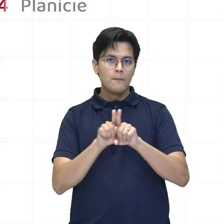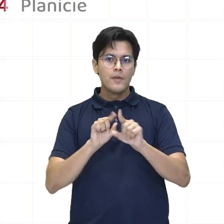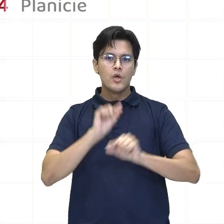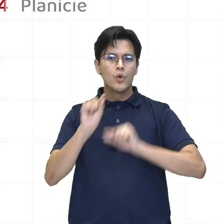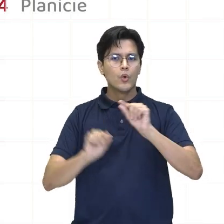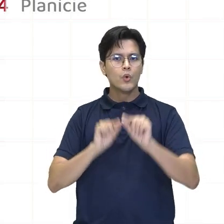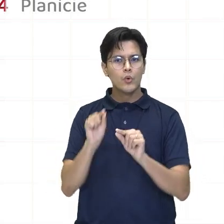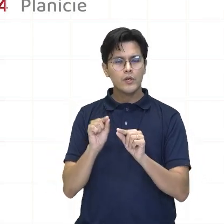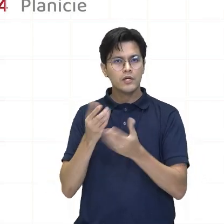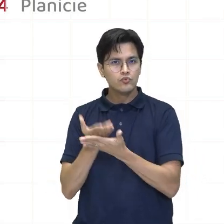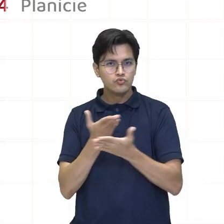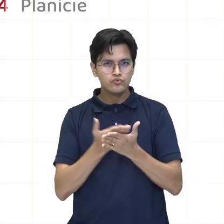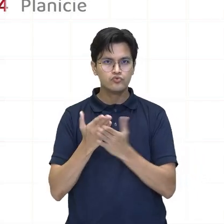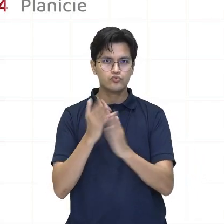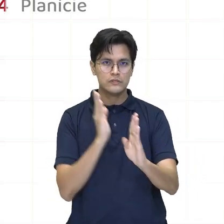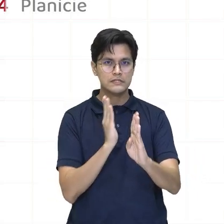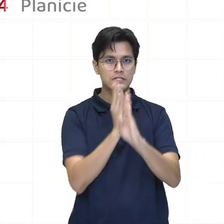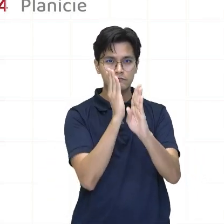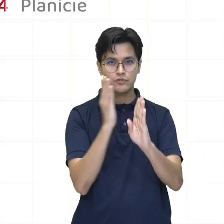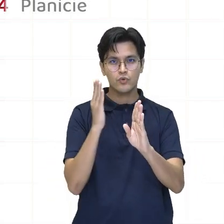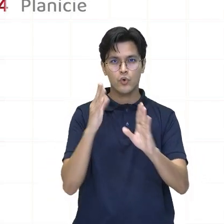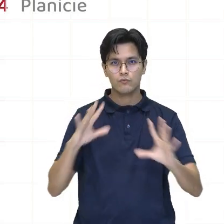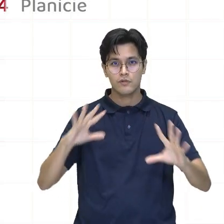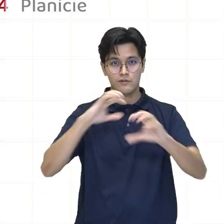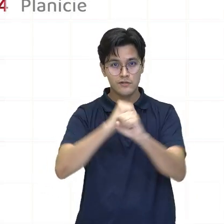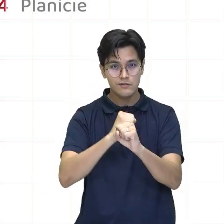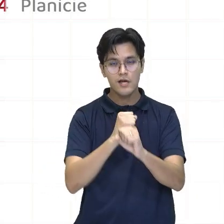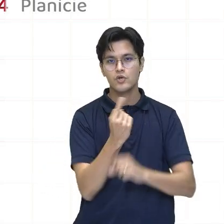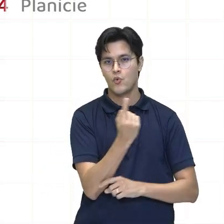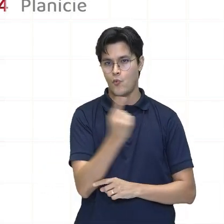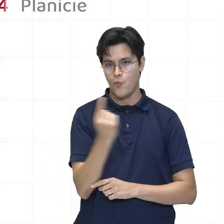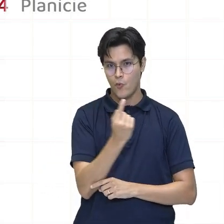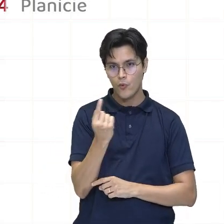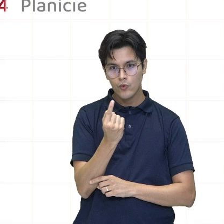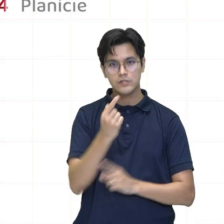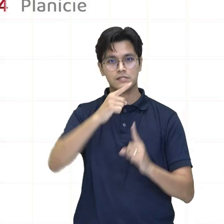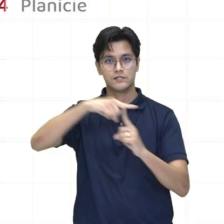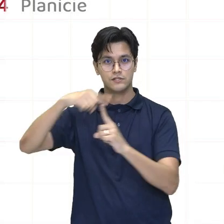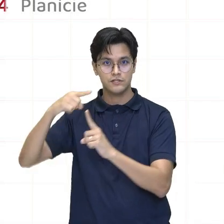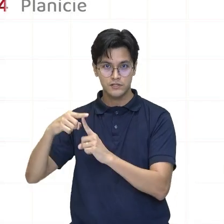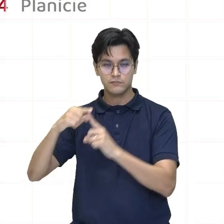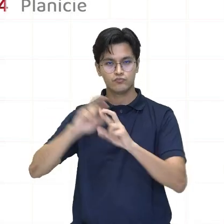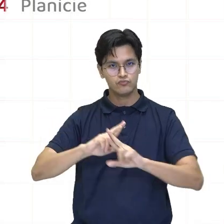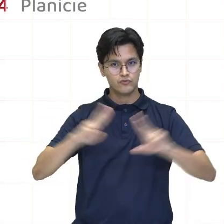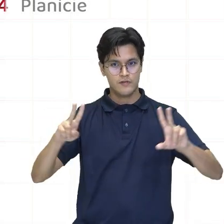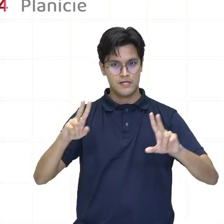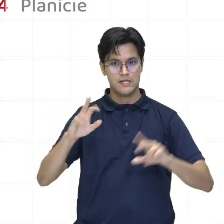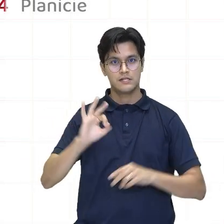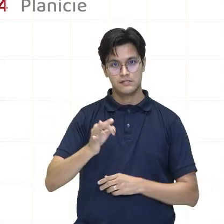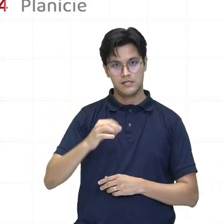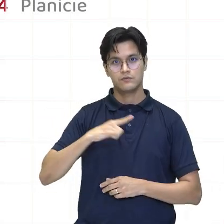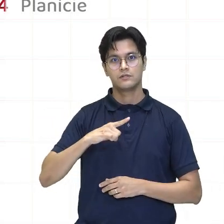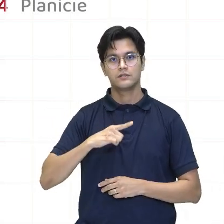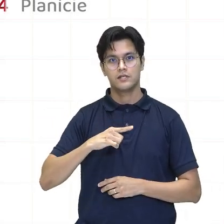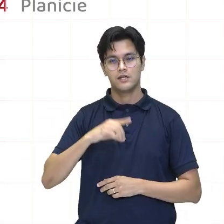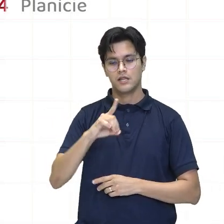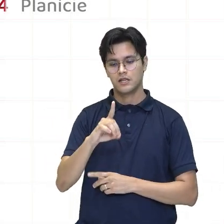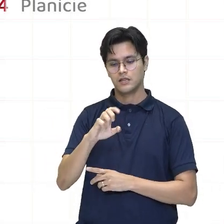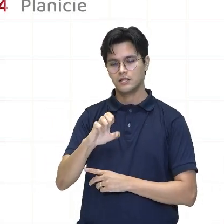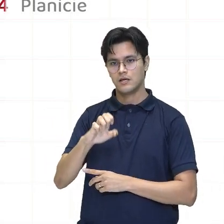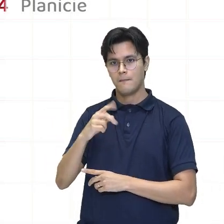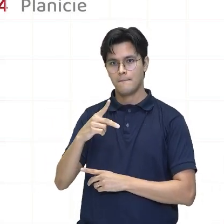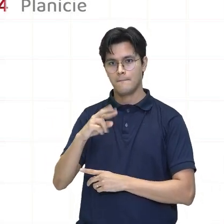identificaram-se 11 unidades aí distintas de depressões e 6 unidades aí de